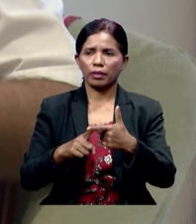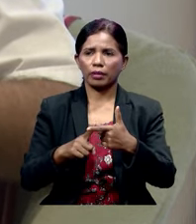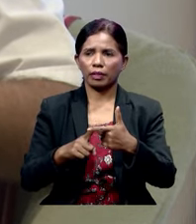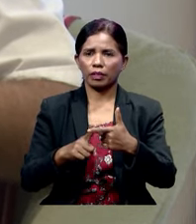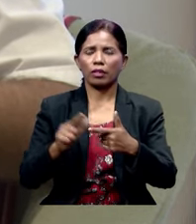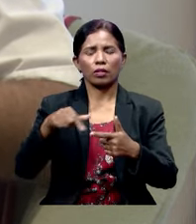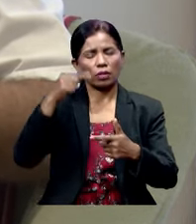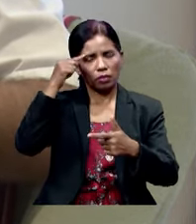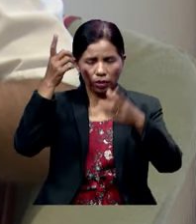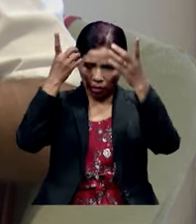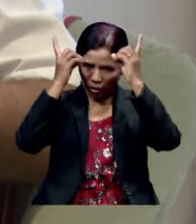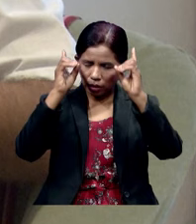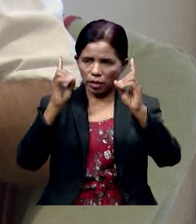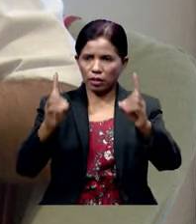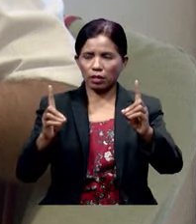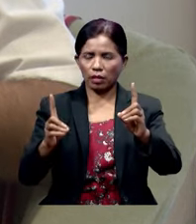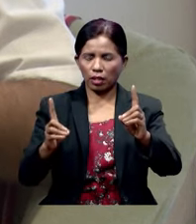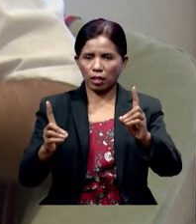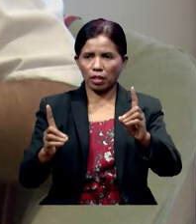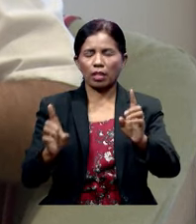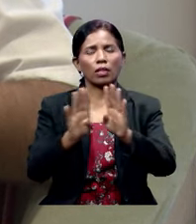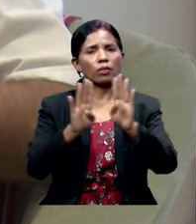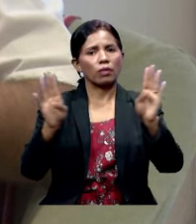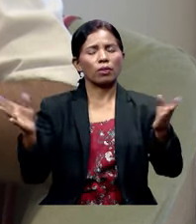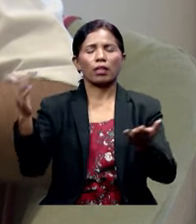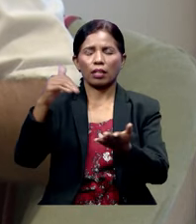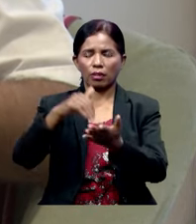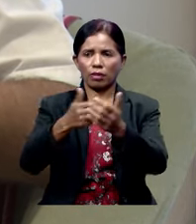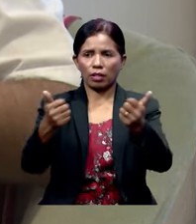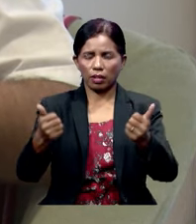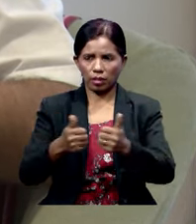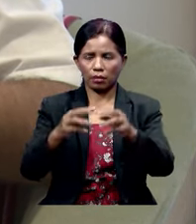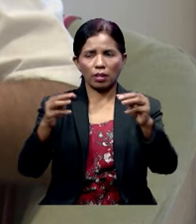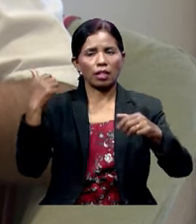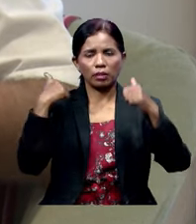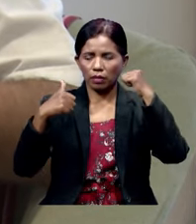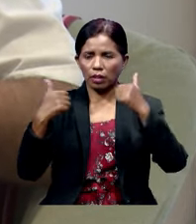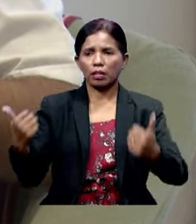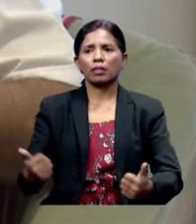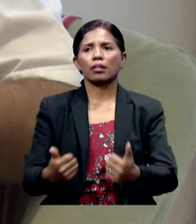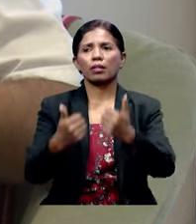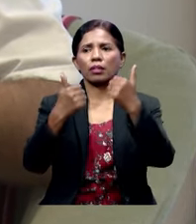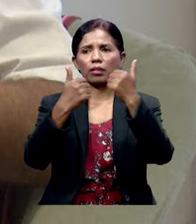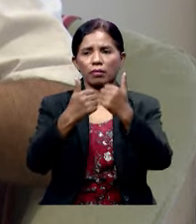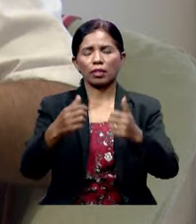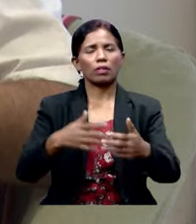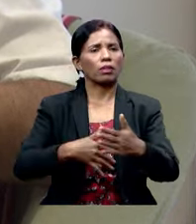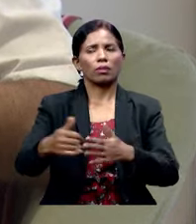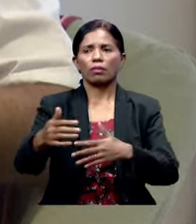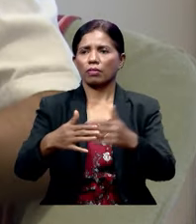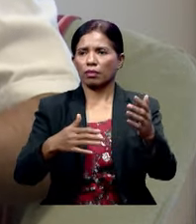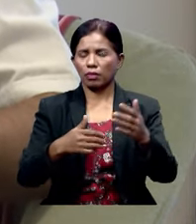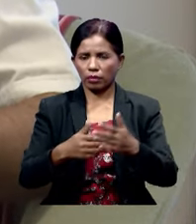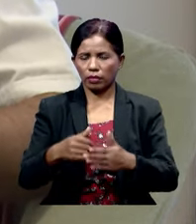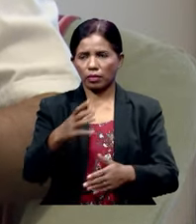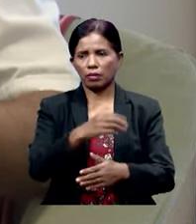governo decidirá para reabertura eh pratica atividade desportiva de maneira conforme à